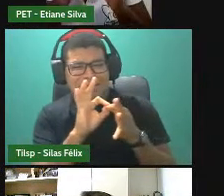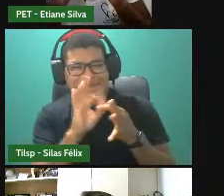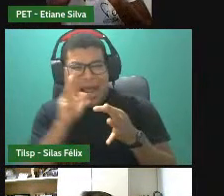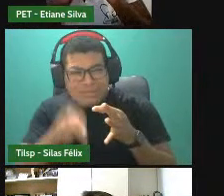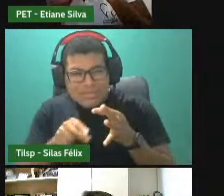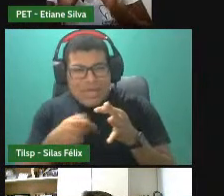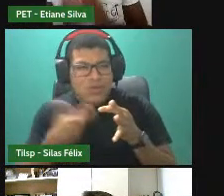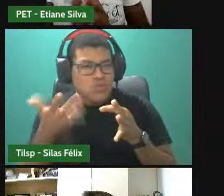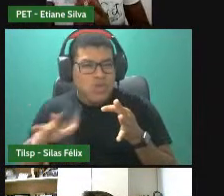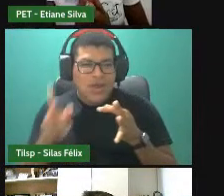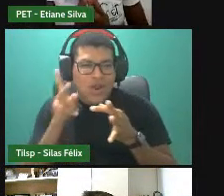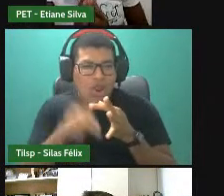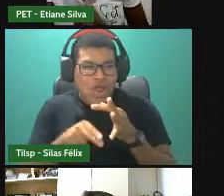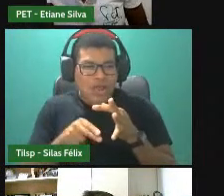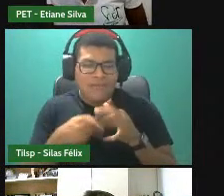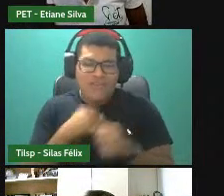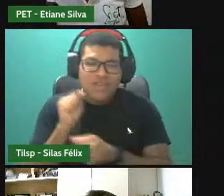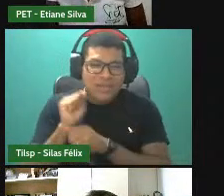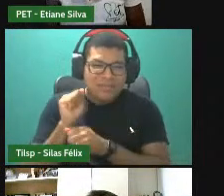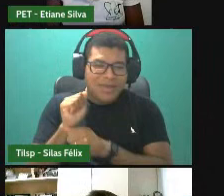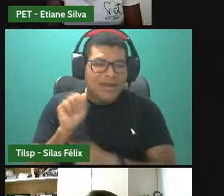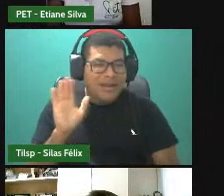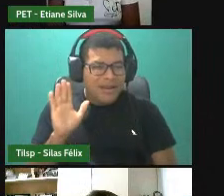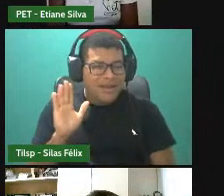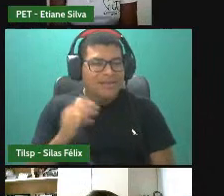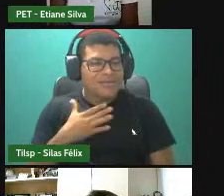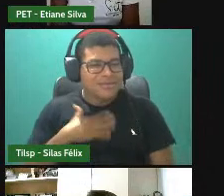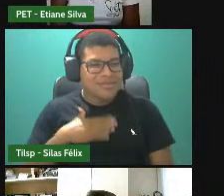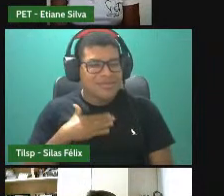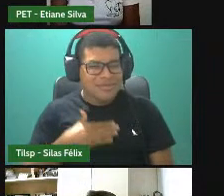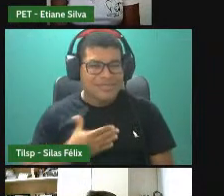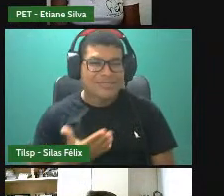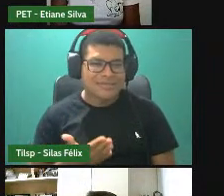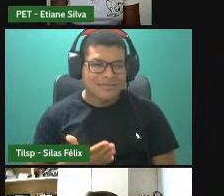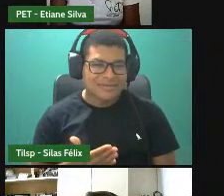falei assim, não, vou esperar um pouquinho.